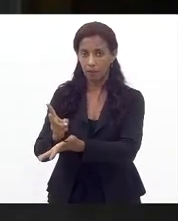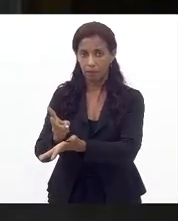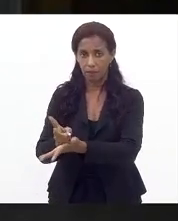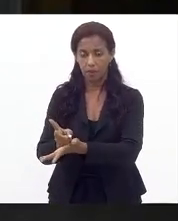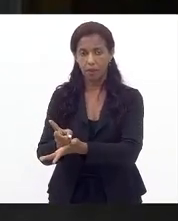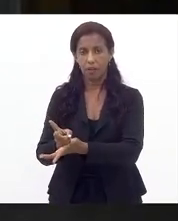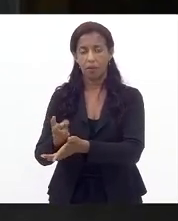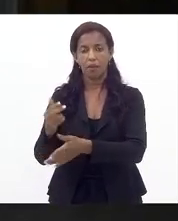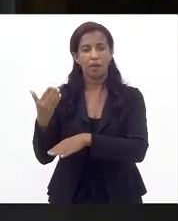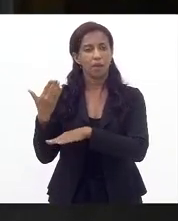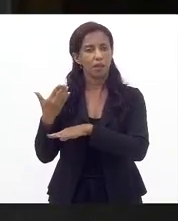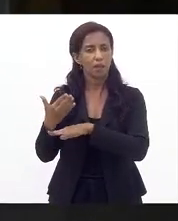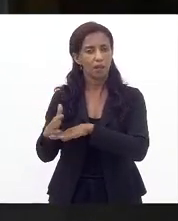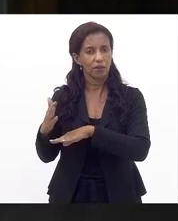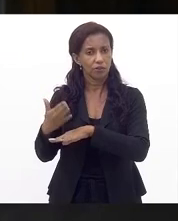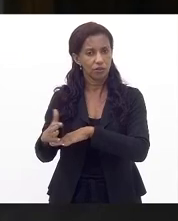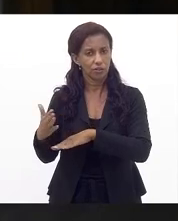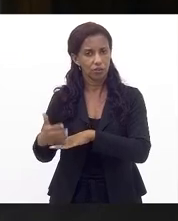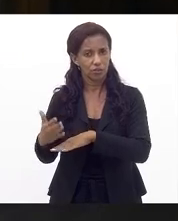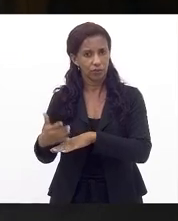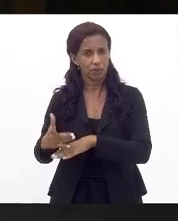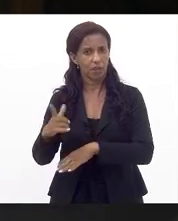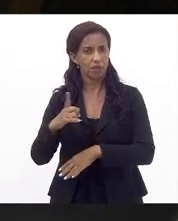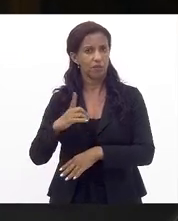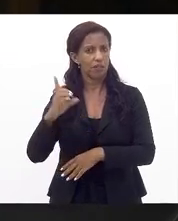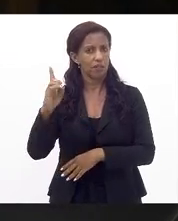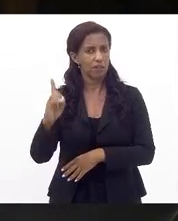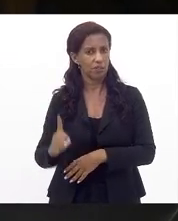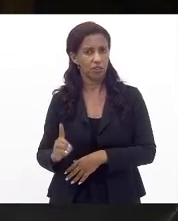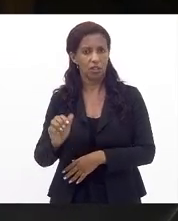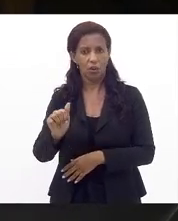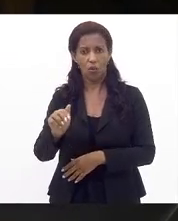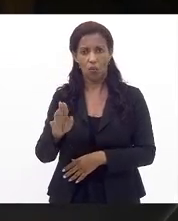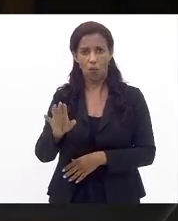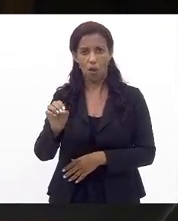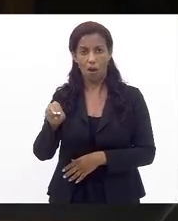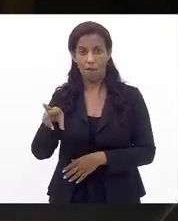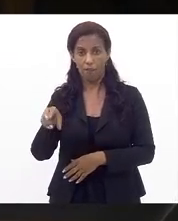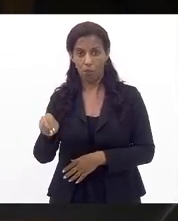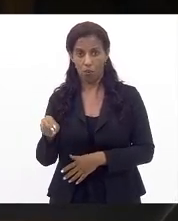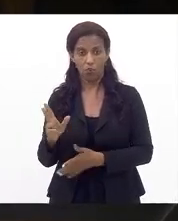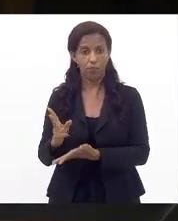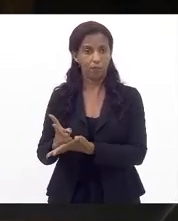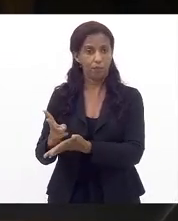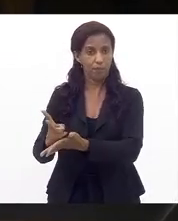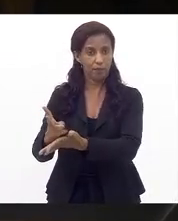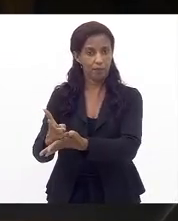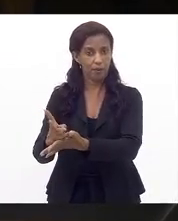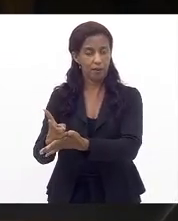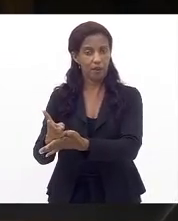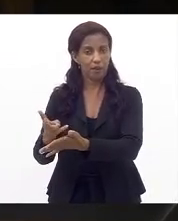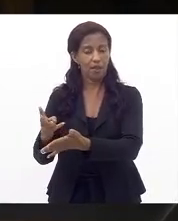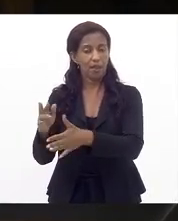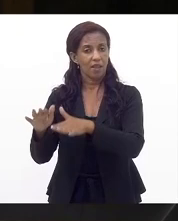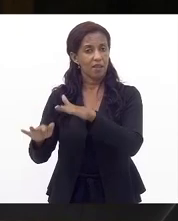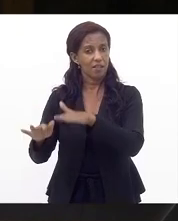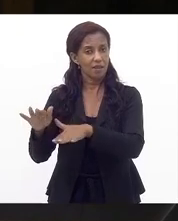em atividade fará jus a um abono de permanência equivalente